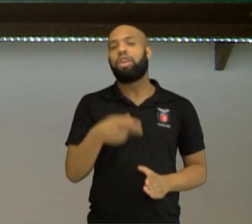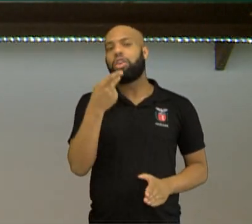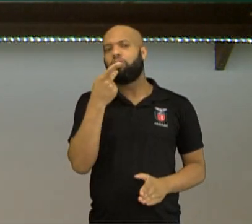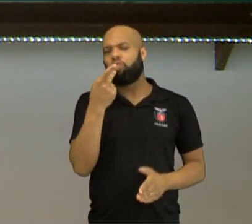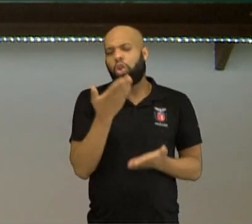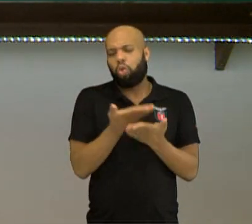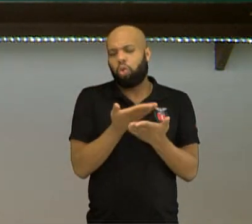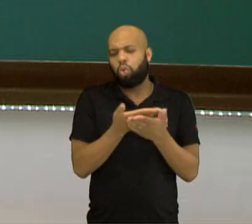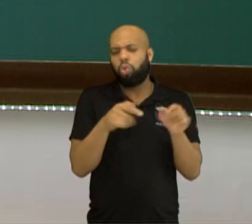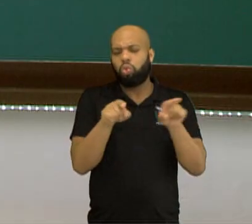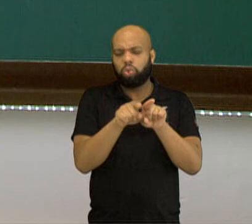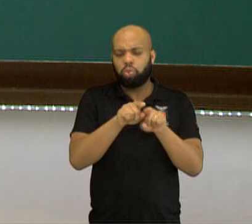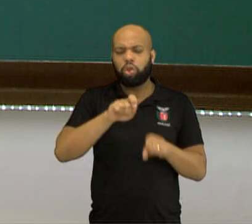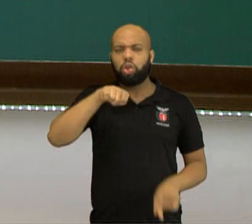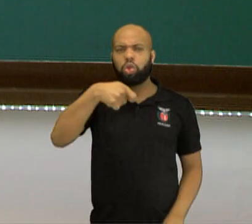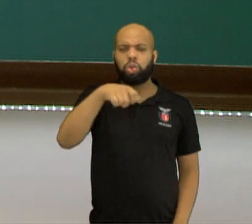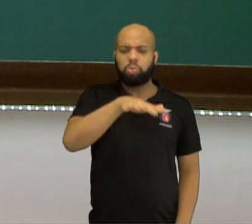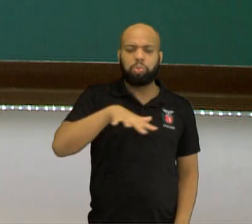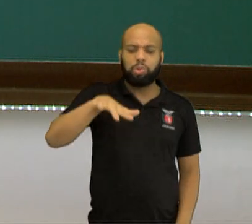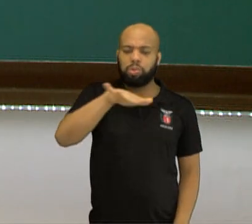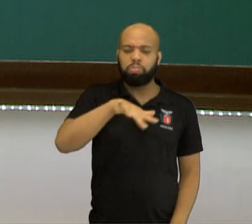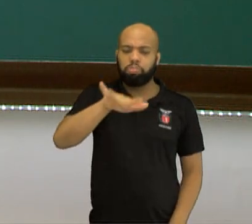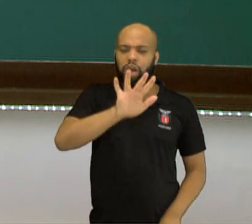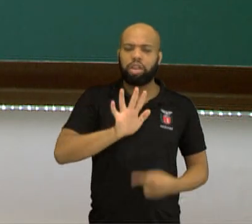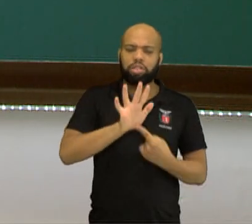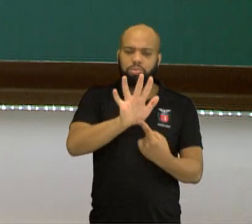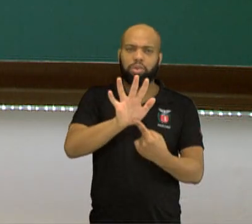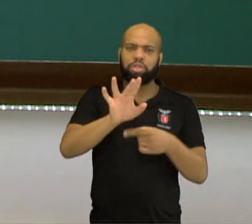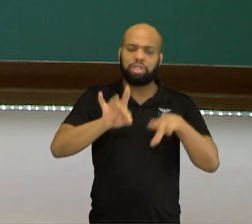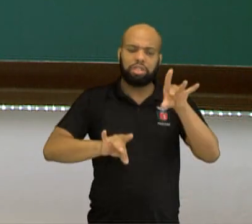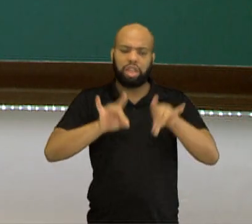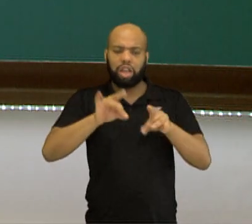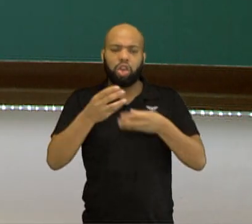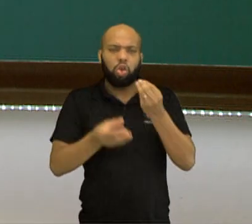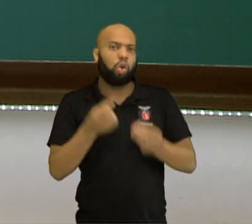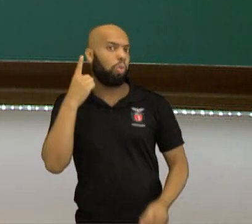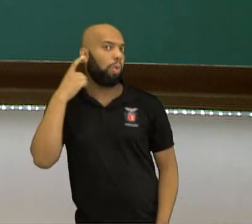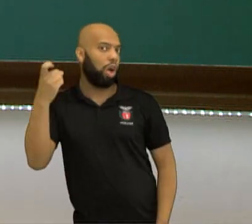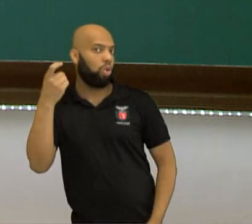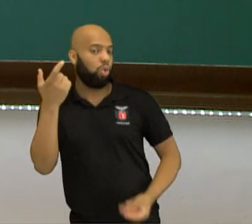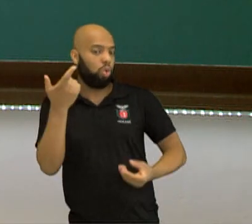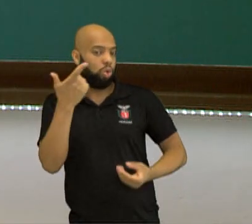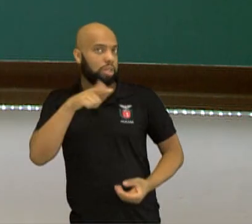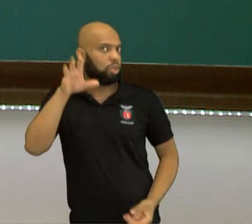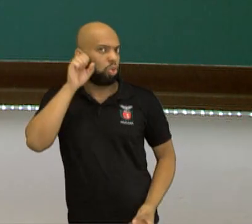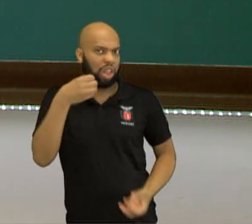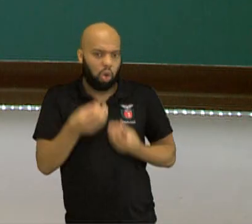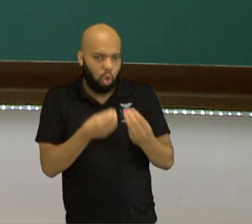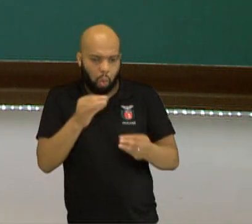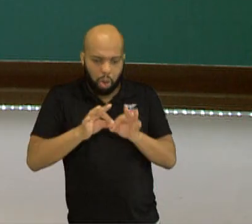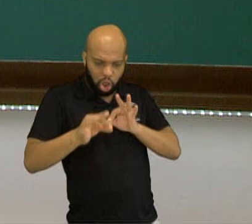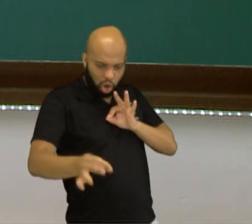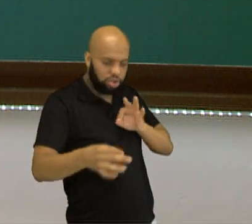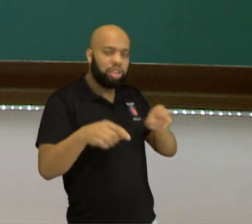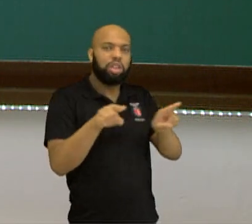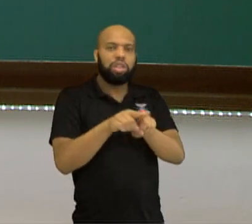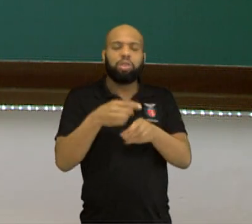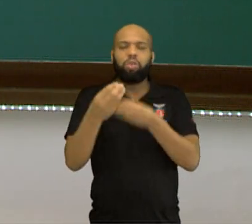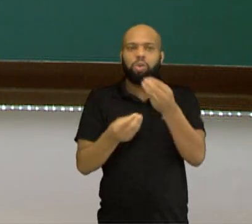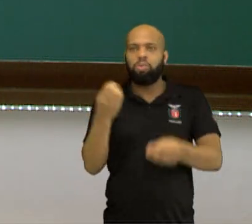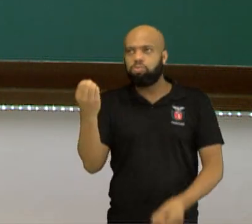Falamos sobre esse espaço cênico, como que era a acústica, como que acontecia,